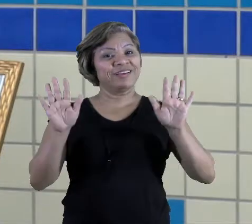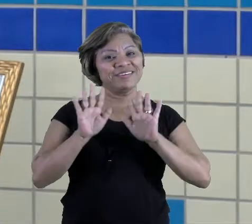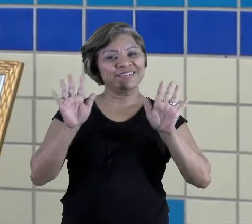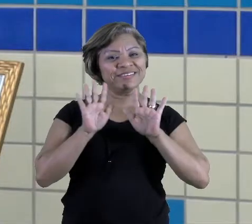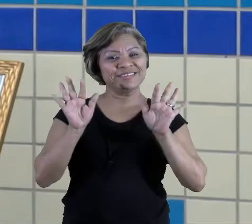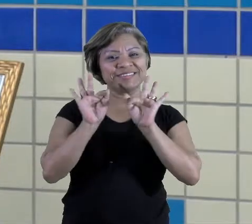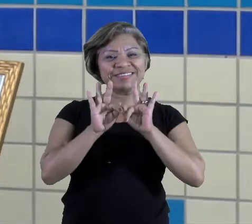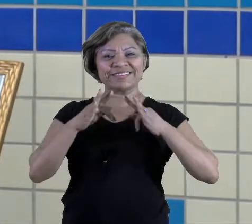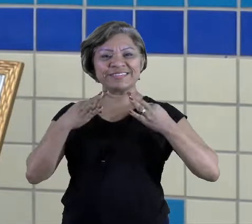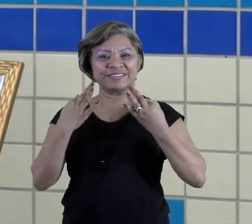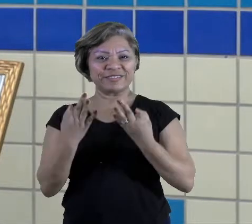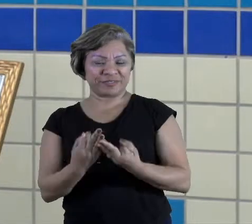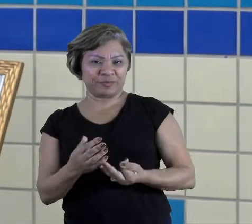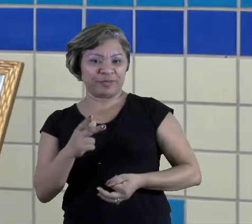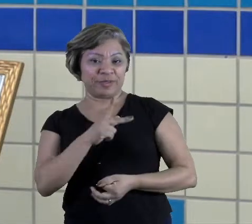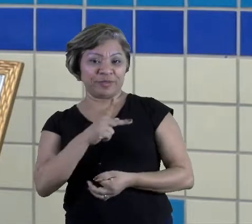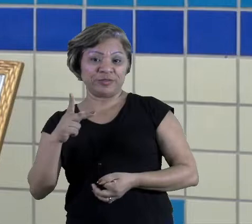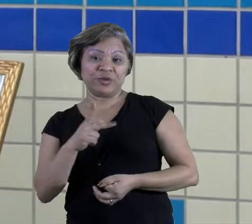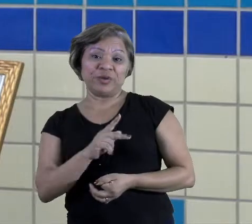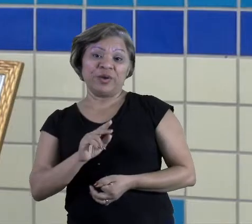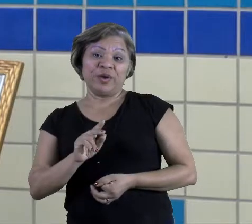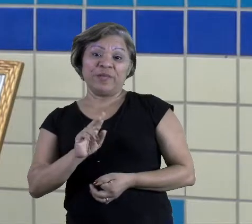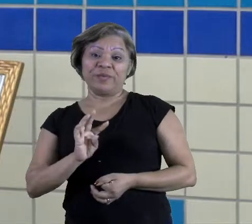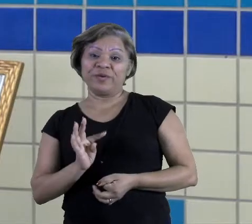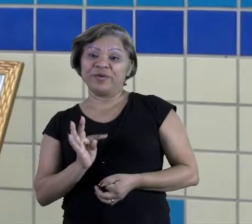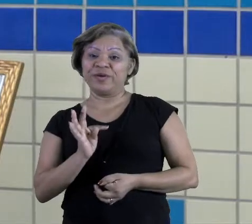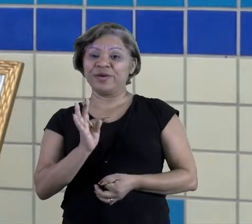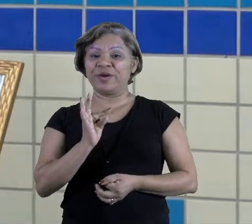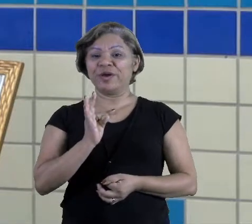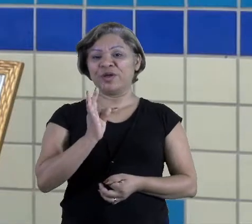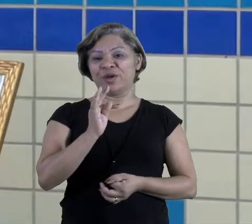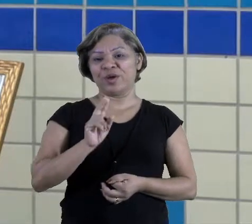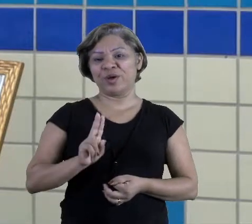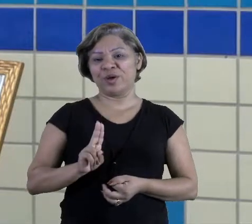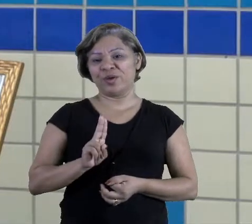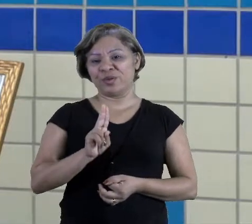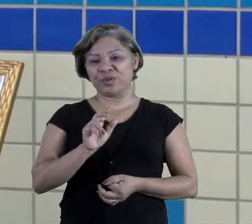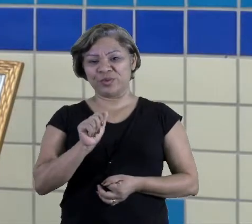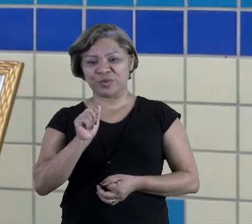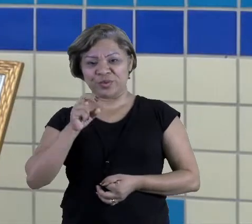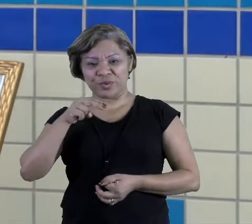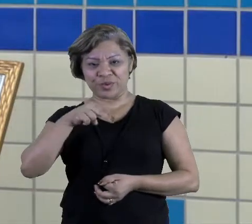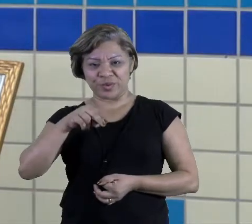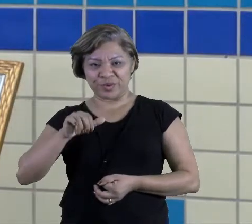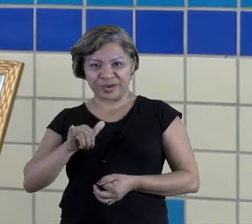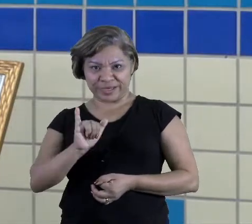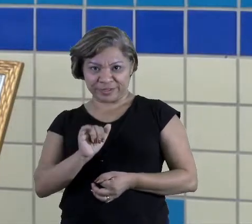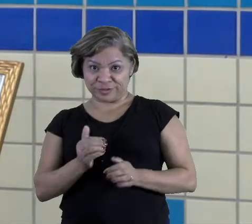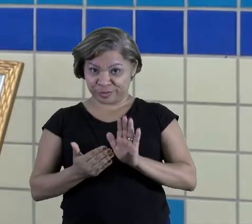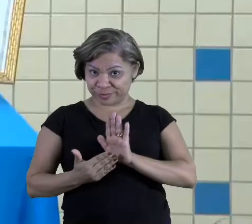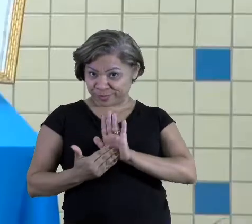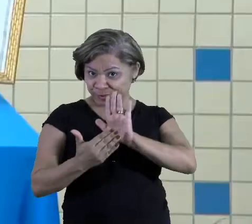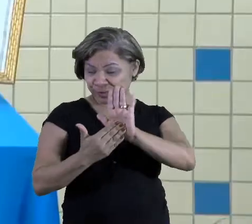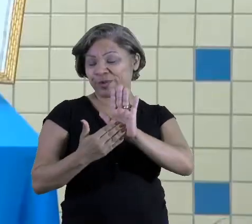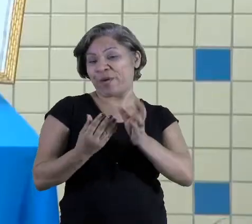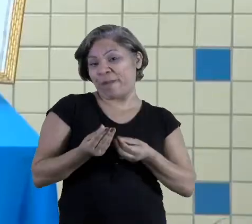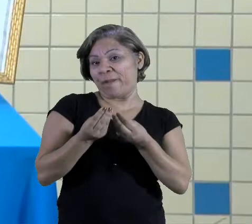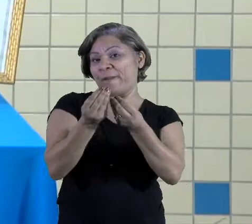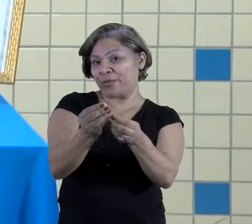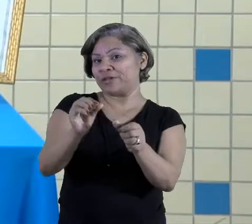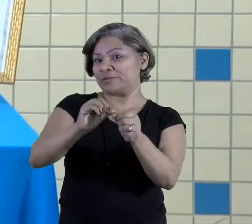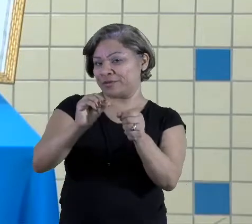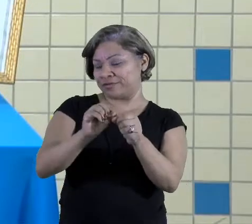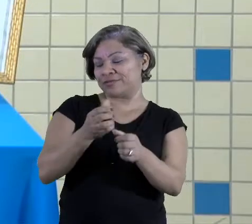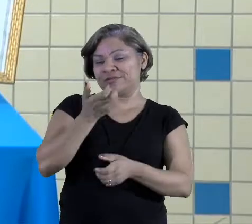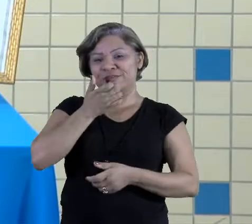família, eu sou a professora Tuane e hoje eu vim trazer algumas propostas para serem realizadas com as crianças em casa. As propostas